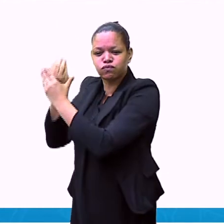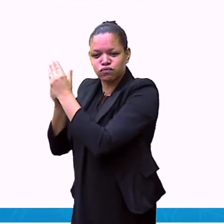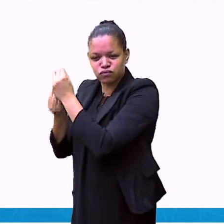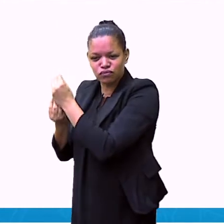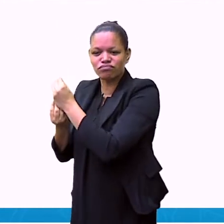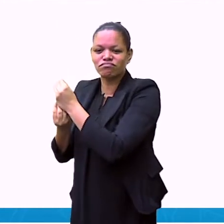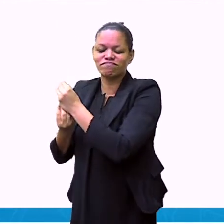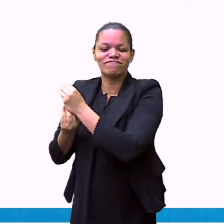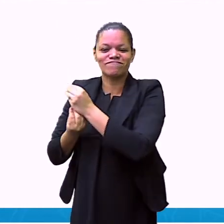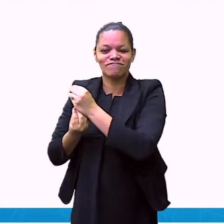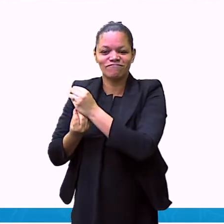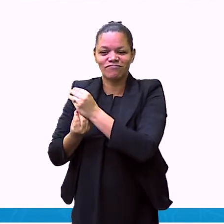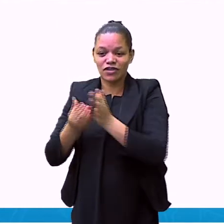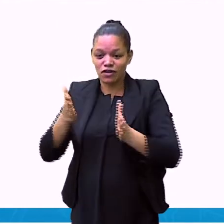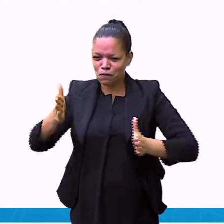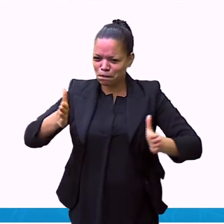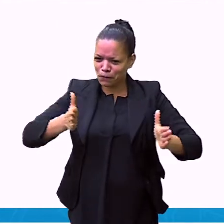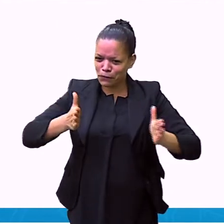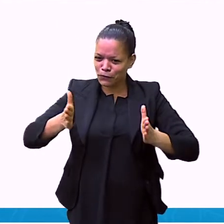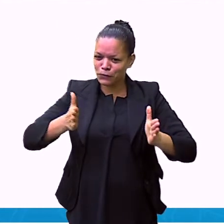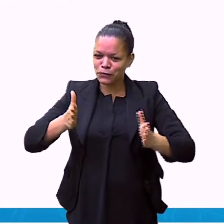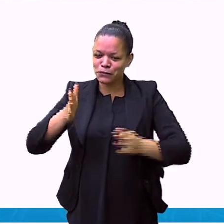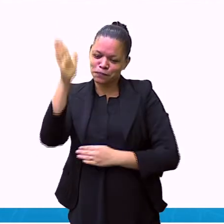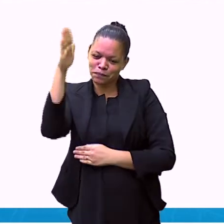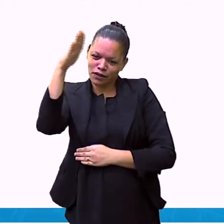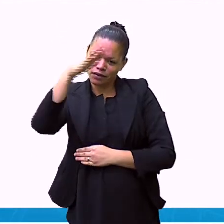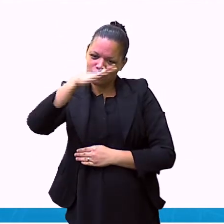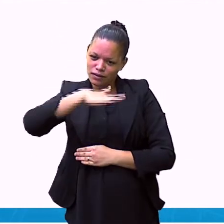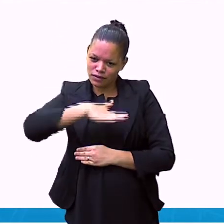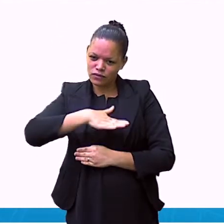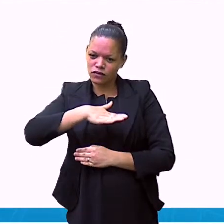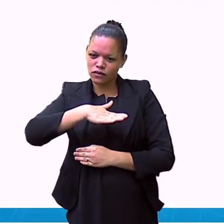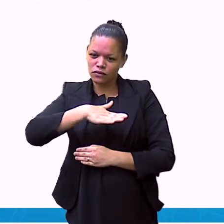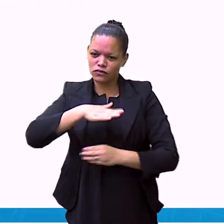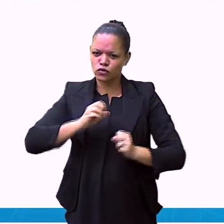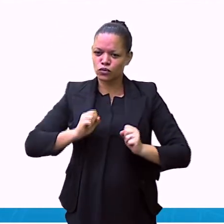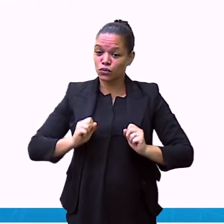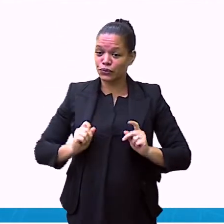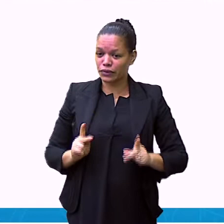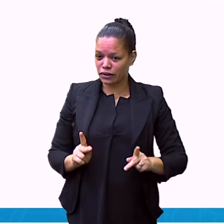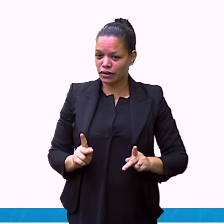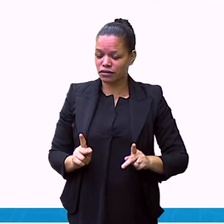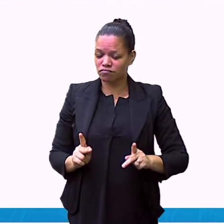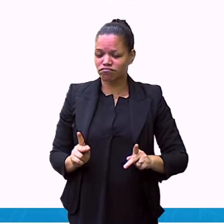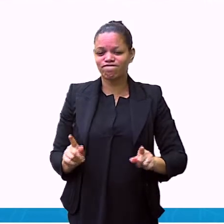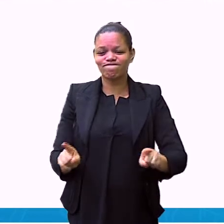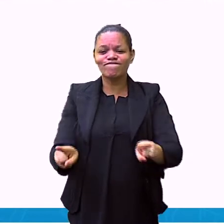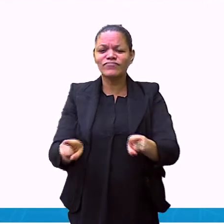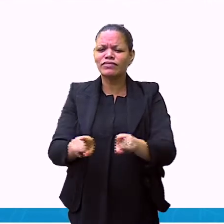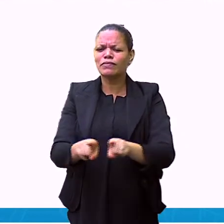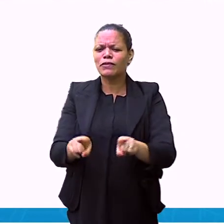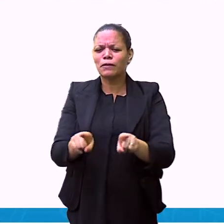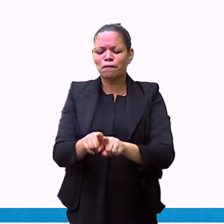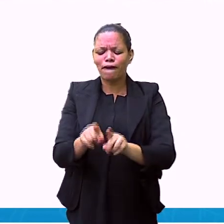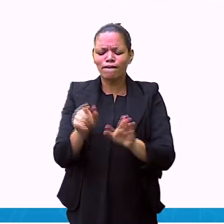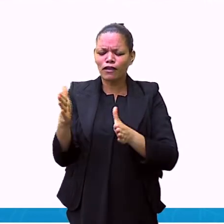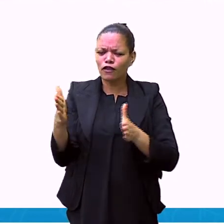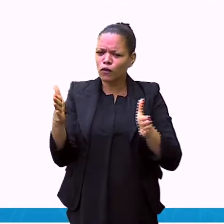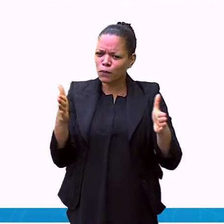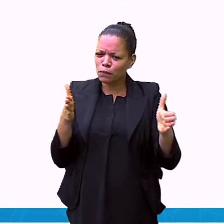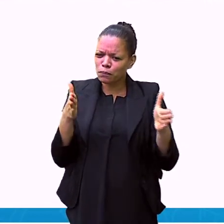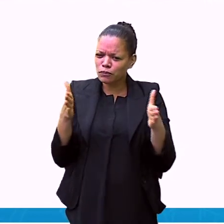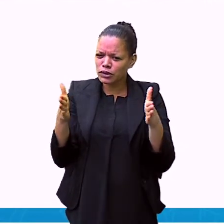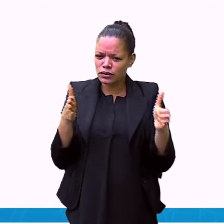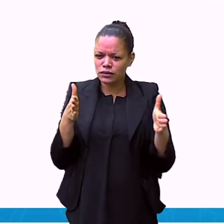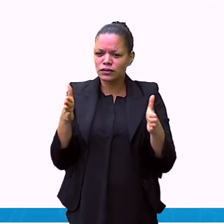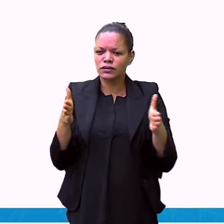período da tarde ou o vespertino. E tem também já o período após o pôr